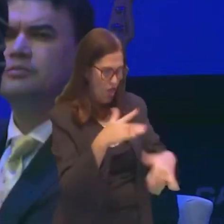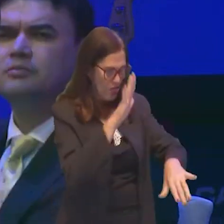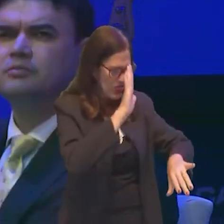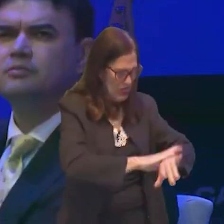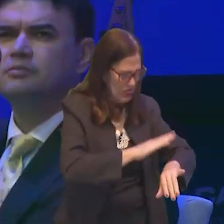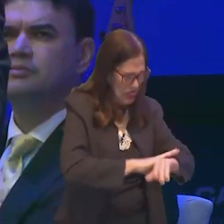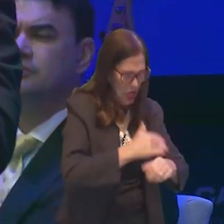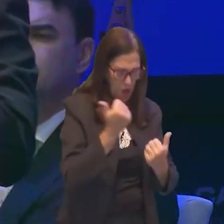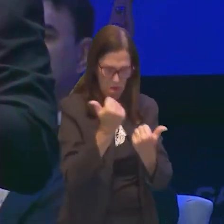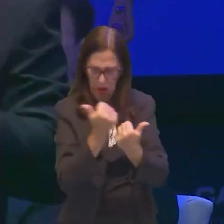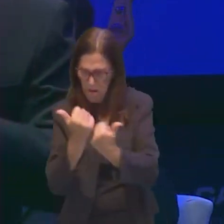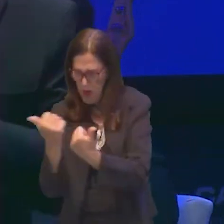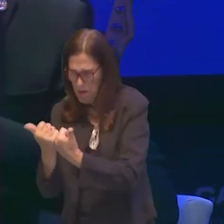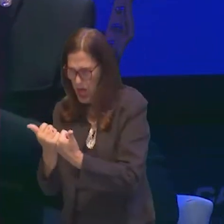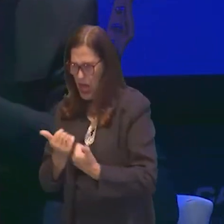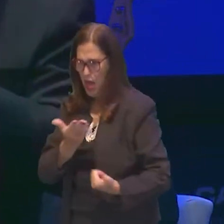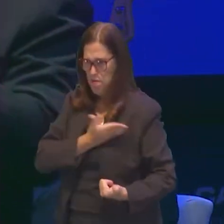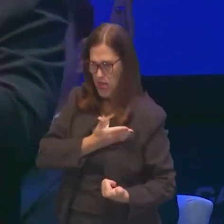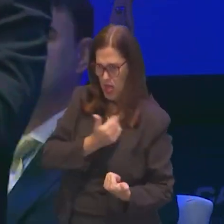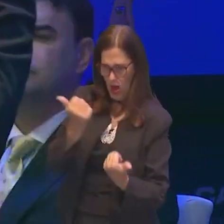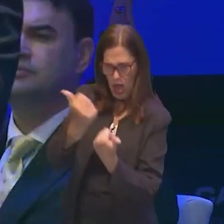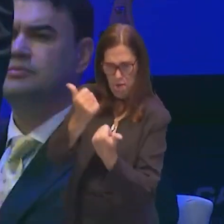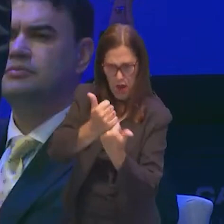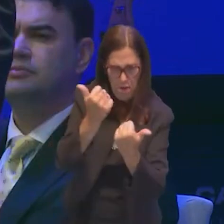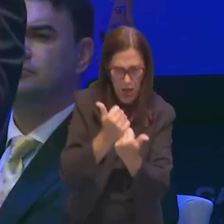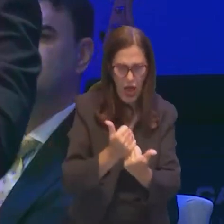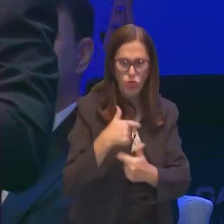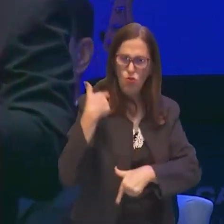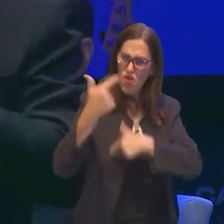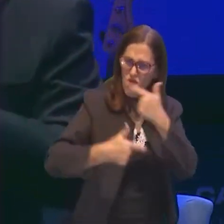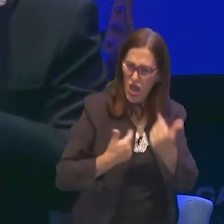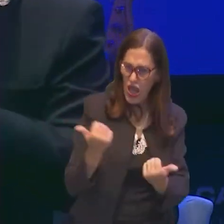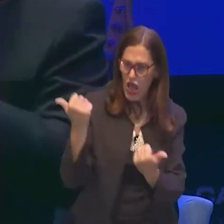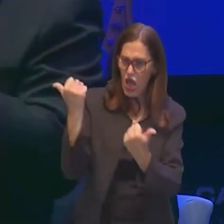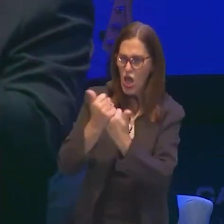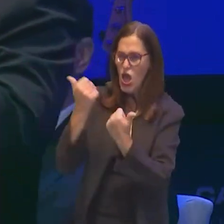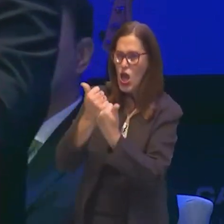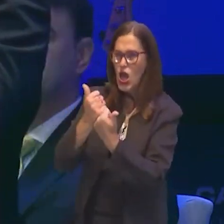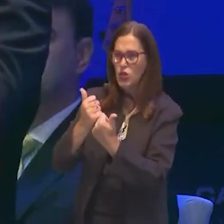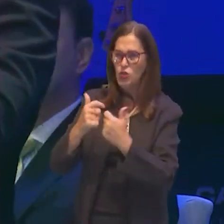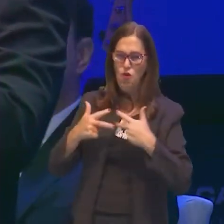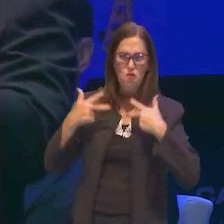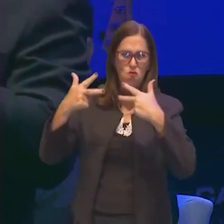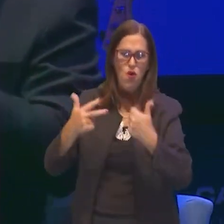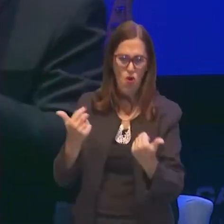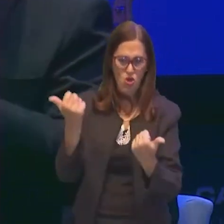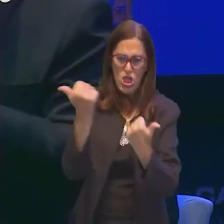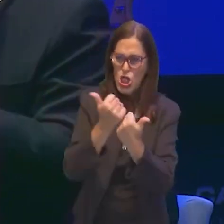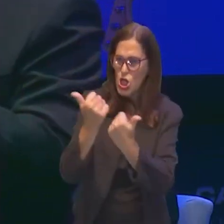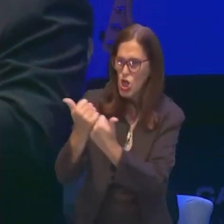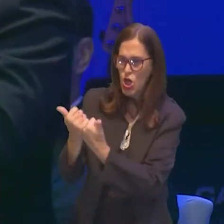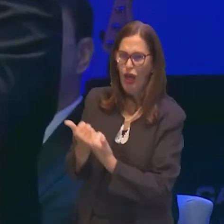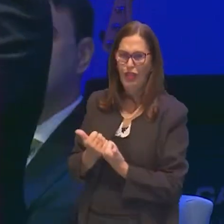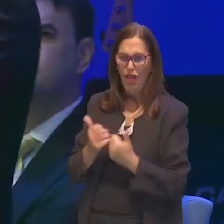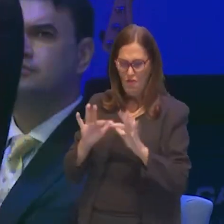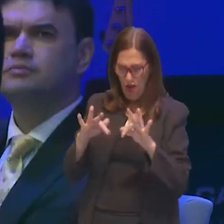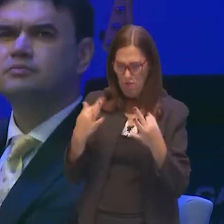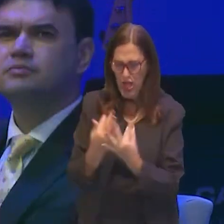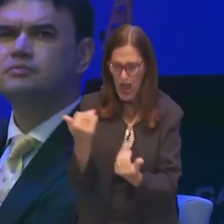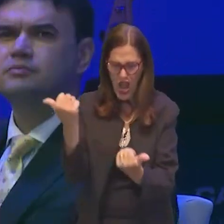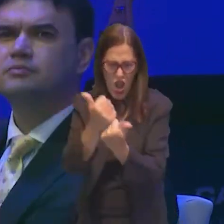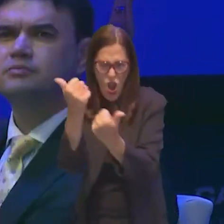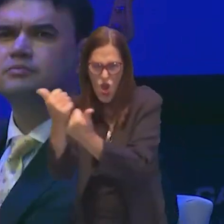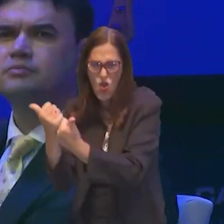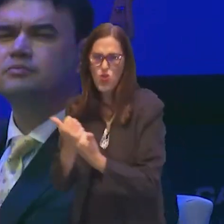dos nossos amigos, tomando o lugar das nossas ações, tomando o lugar do nosso lazer, tomando o lugar da nossa família,